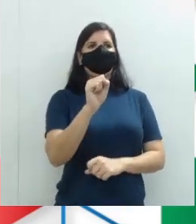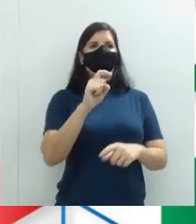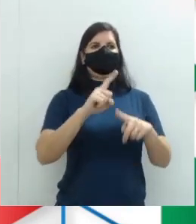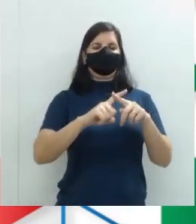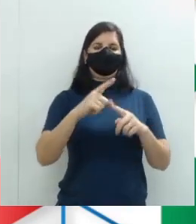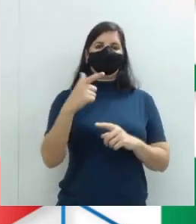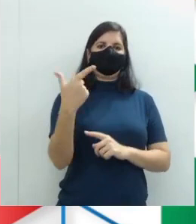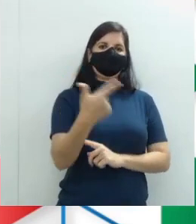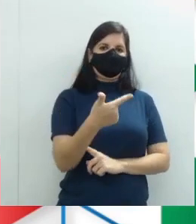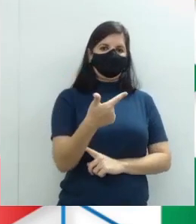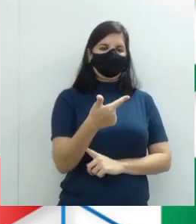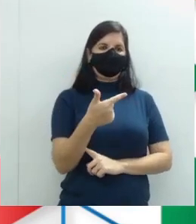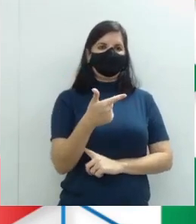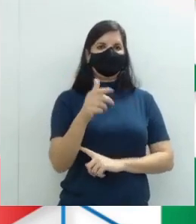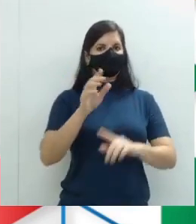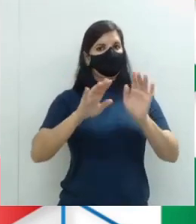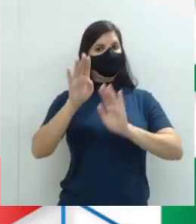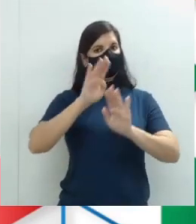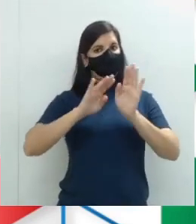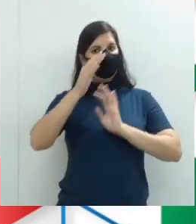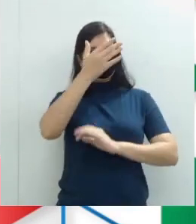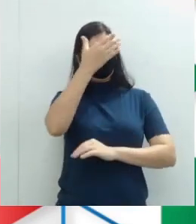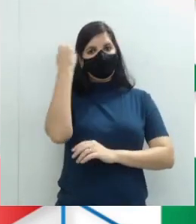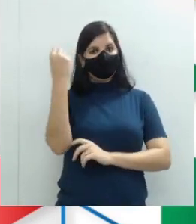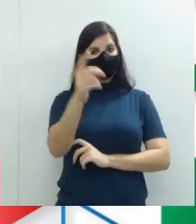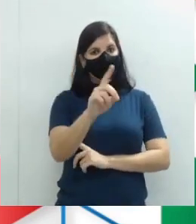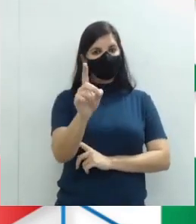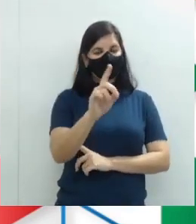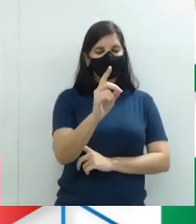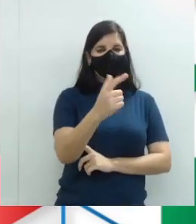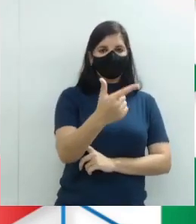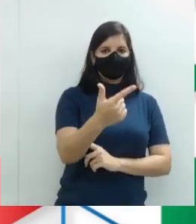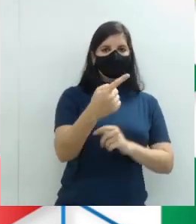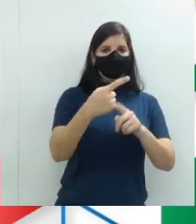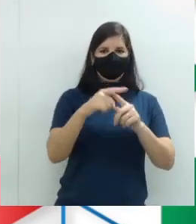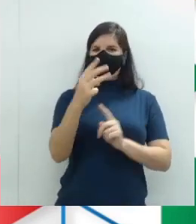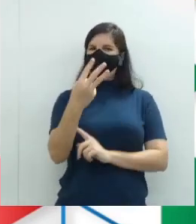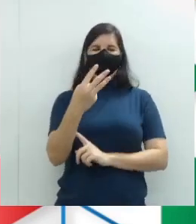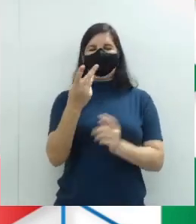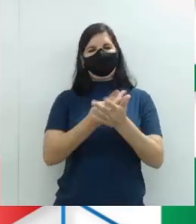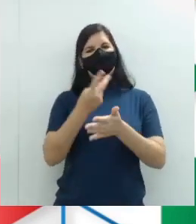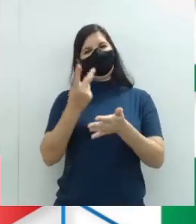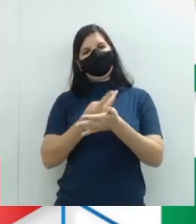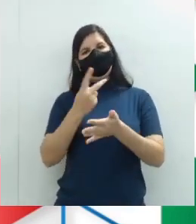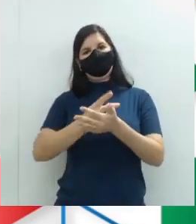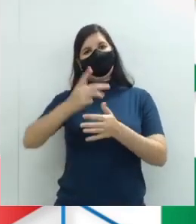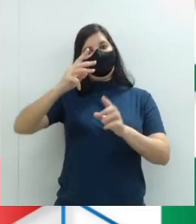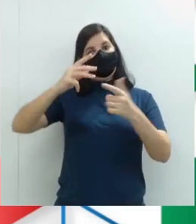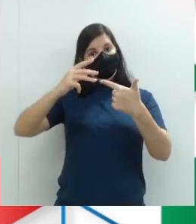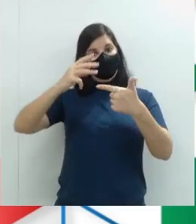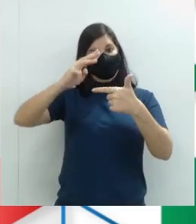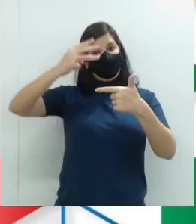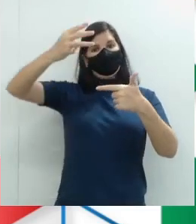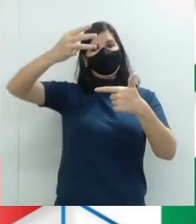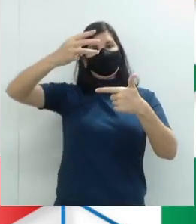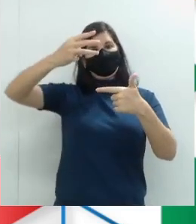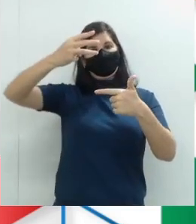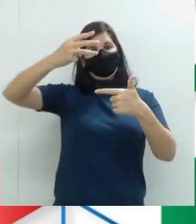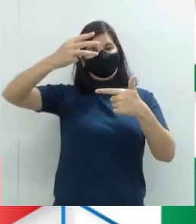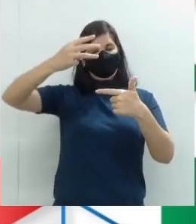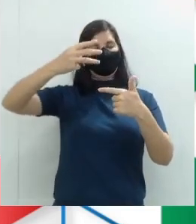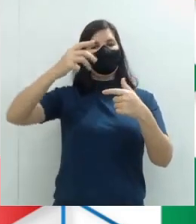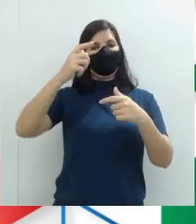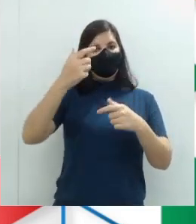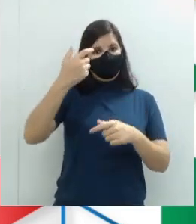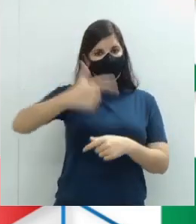8. Cuidado, por favor, não esquece. Não é 2 vezes 3. Esse expoente aí, ao cubo, é o número